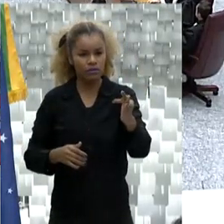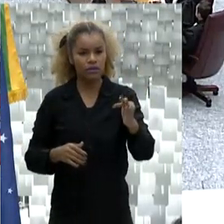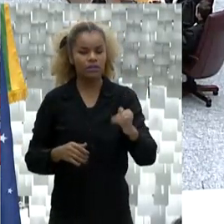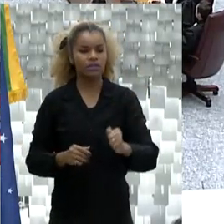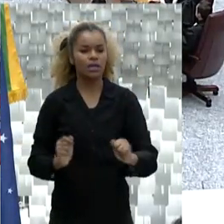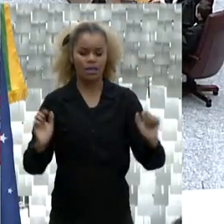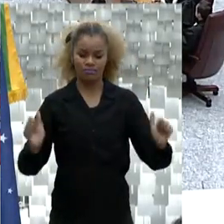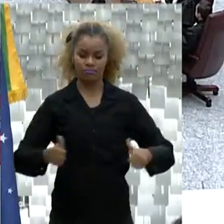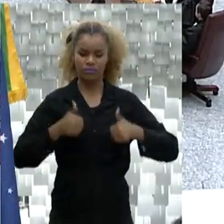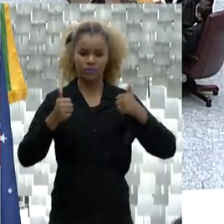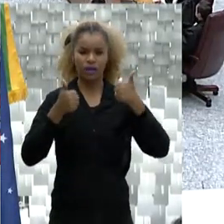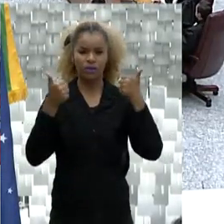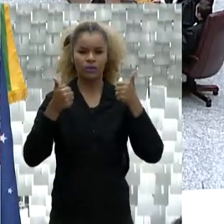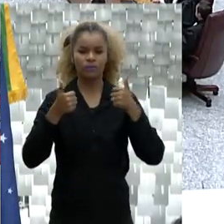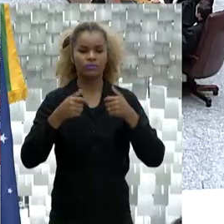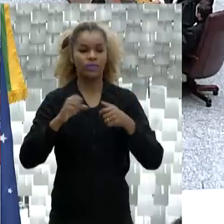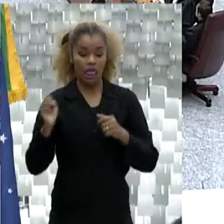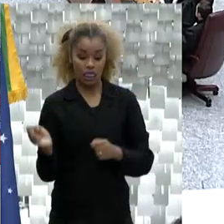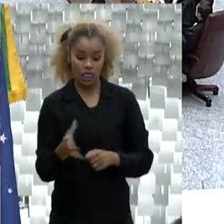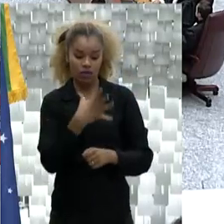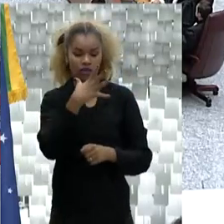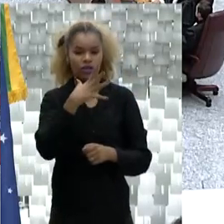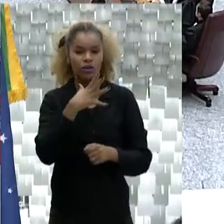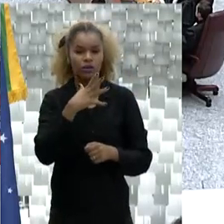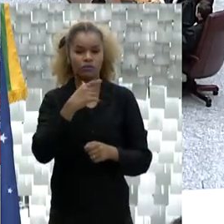inovador e humanitário.